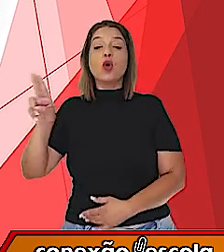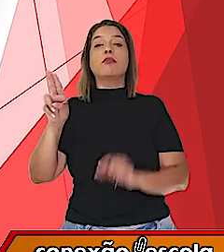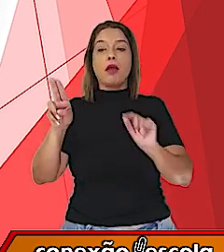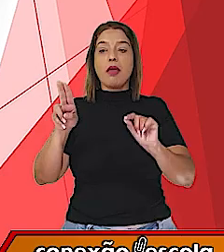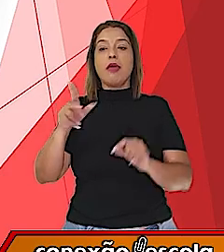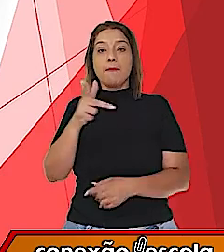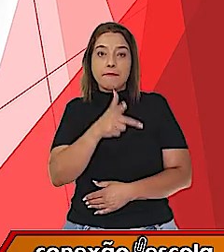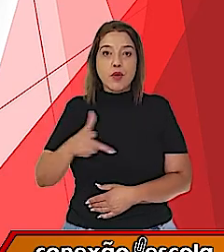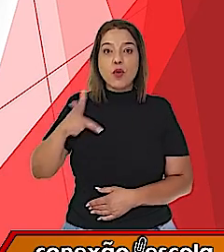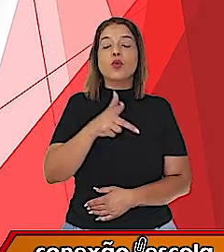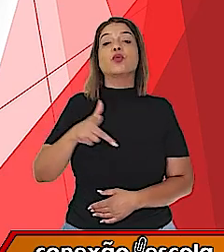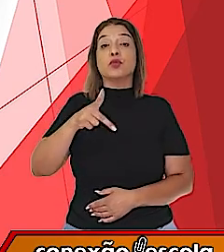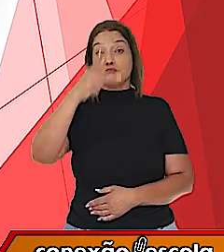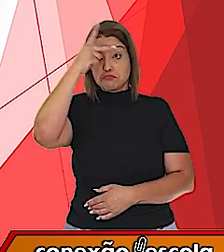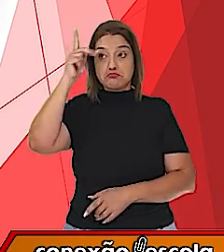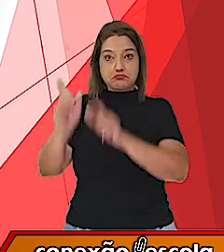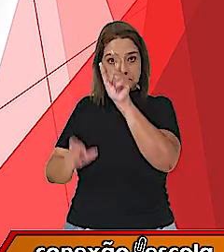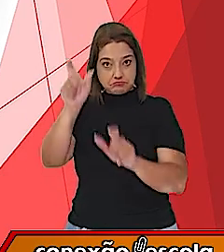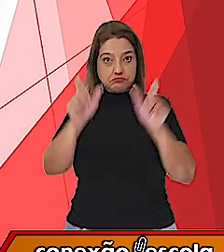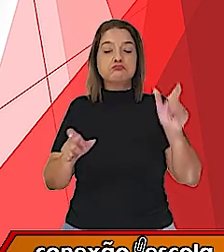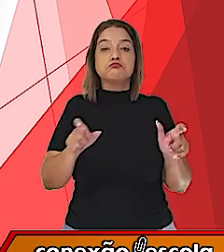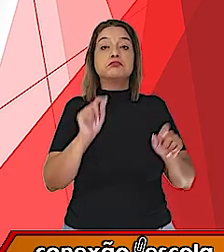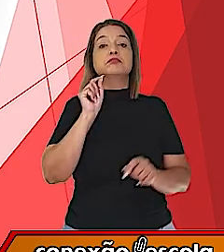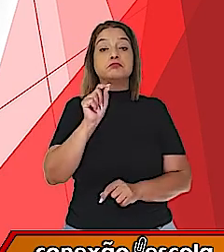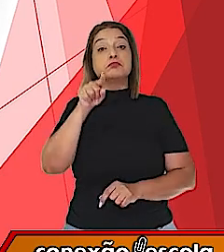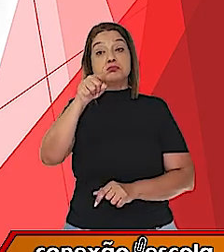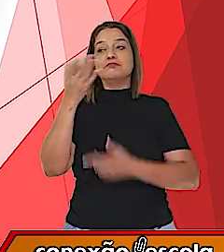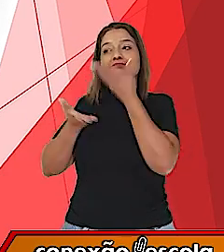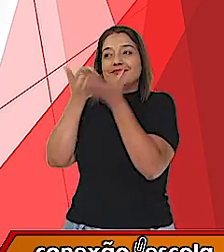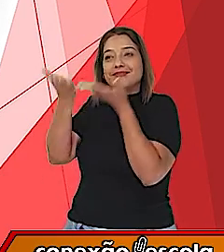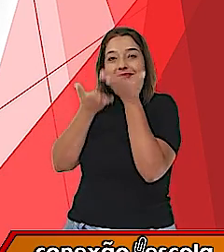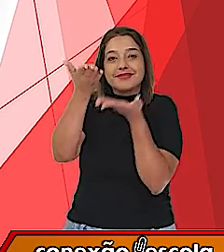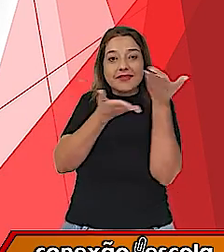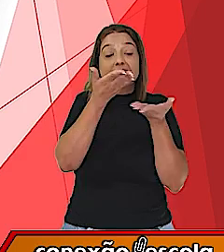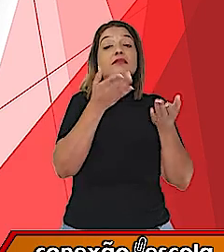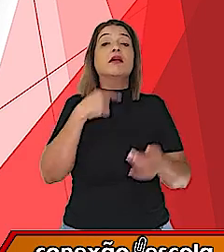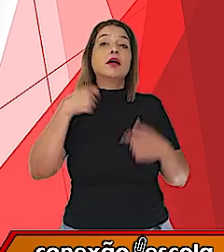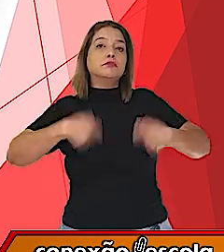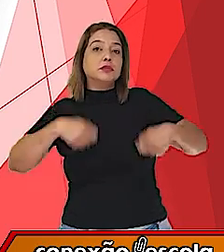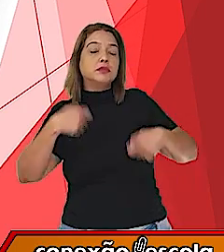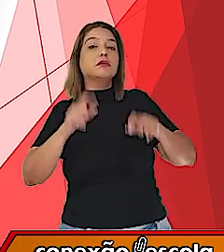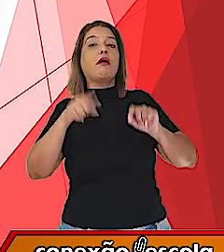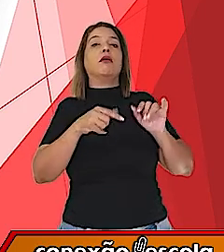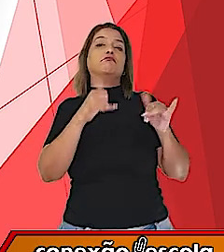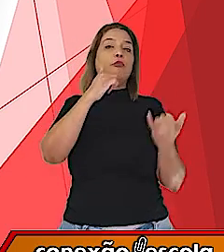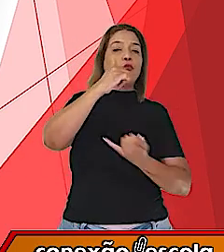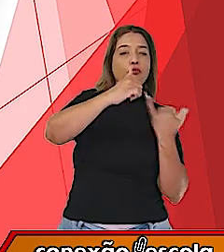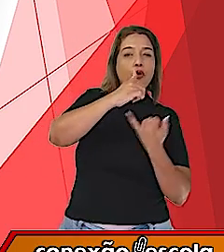pessoais. Você é um pronome de tratamento que é utilizado em situações